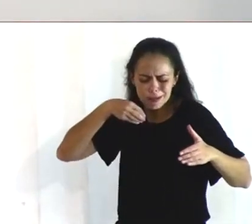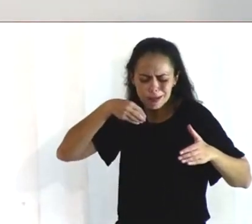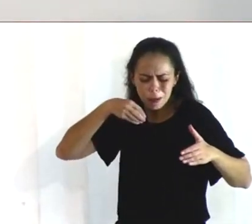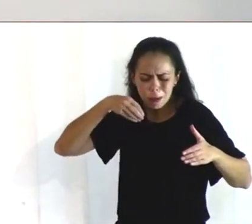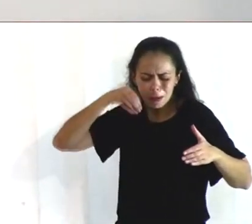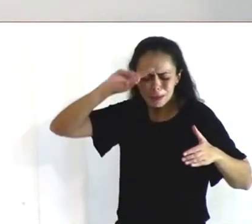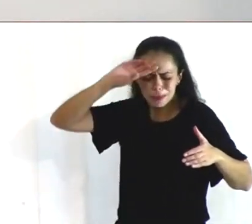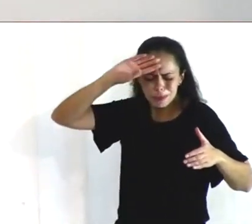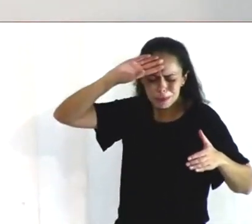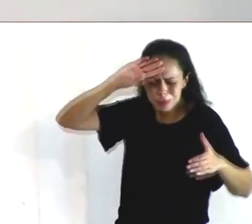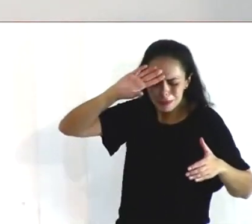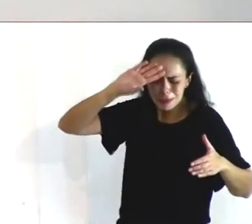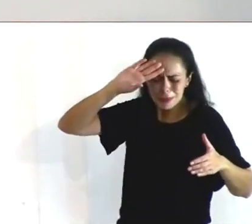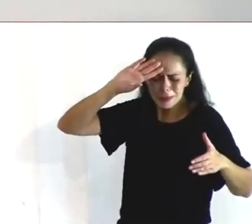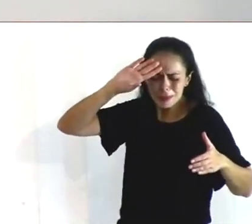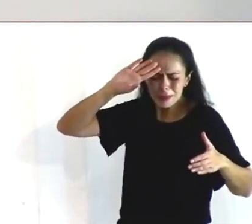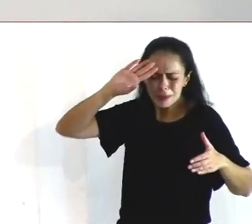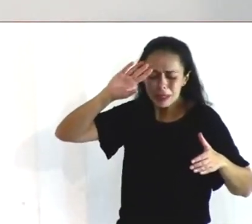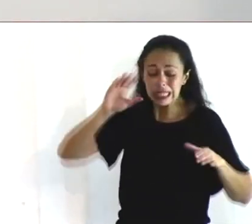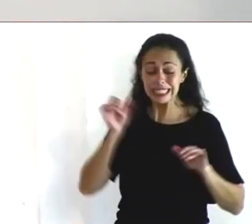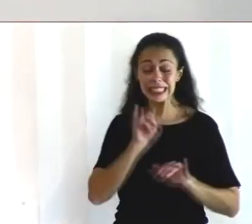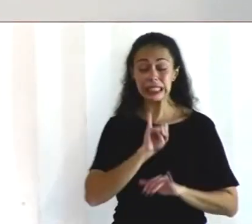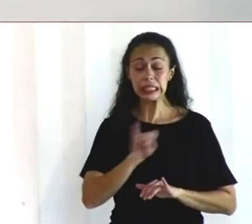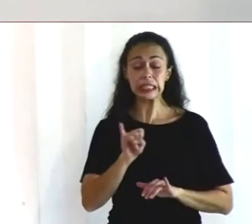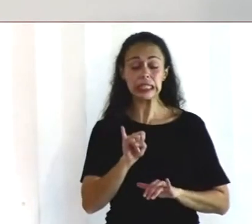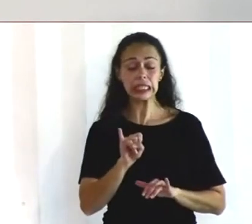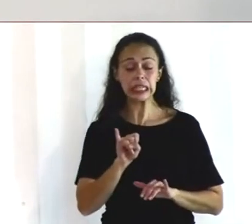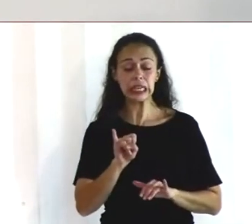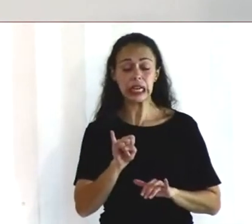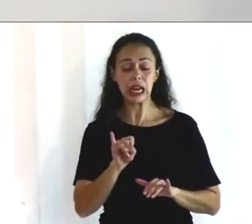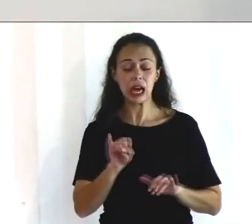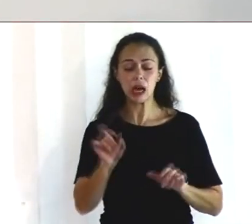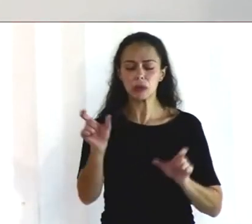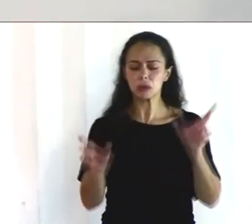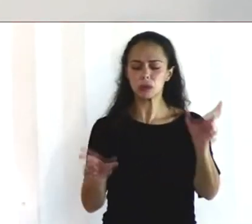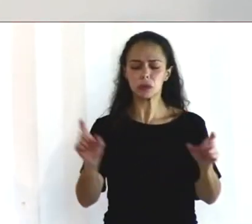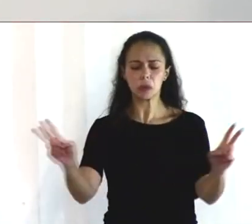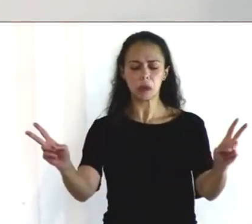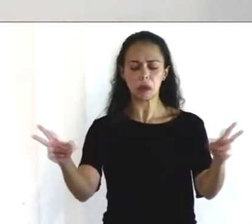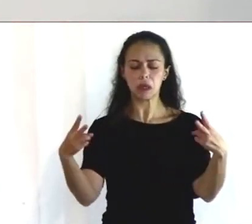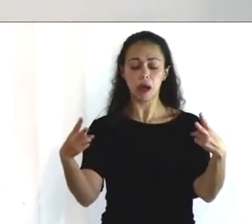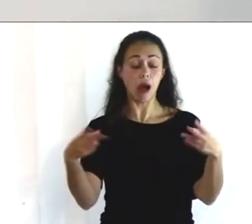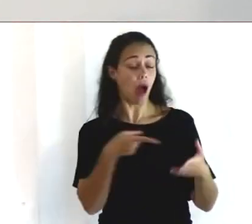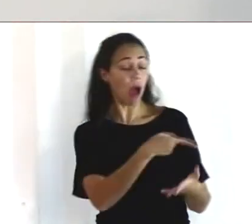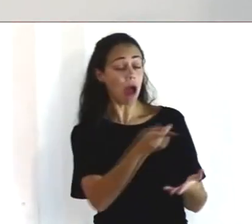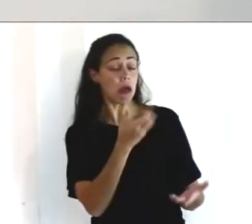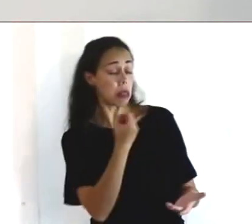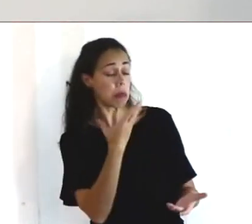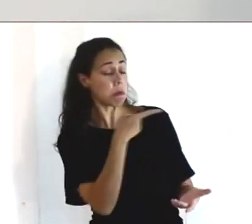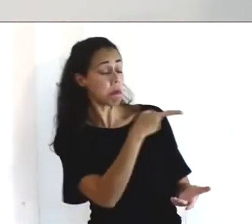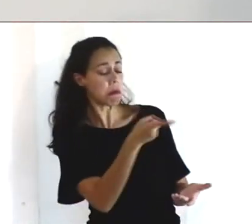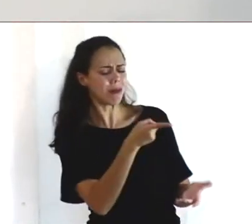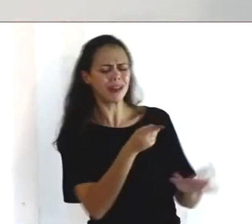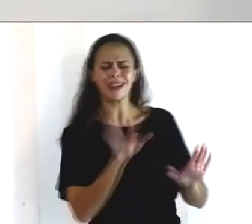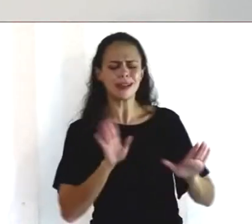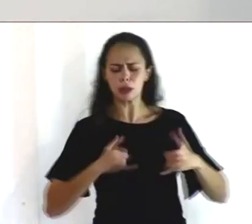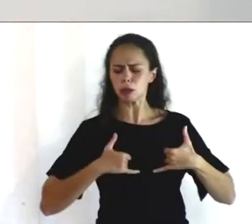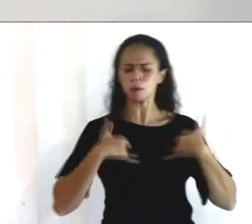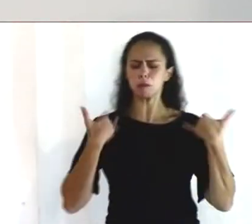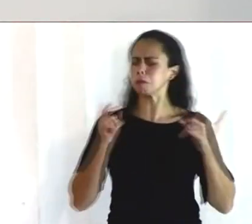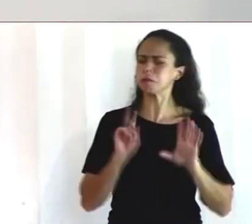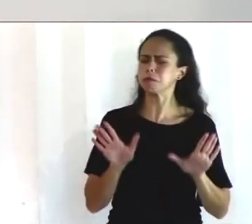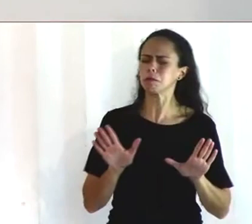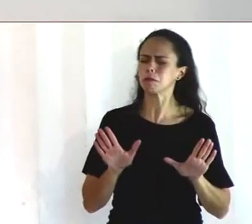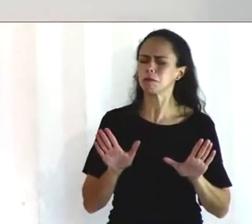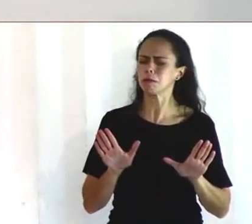que recebemos. Tem misericórdia de nós. Opera no íntimo da nossa alma, Senhor. Quebra os nossos